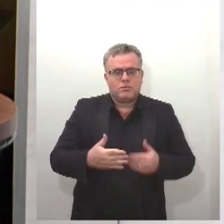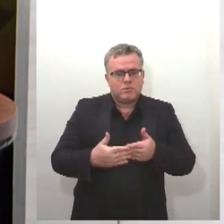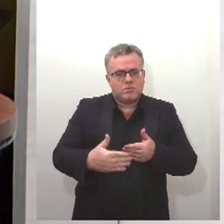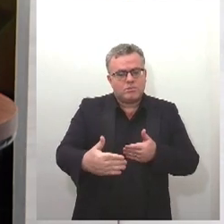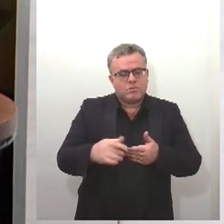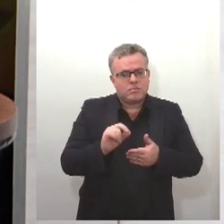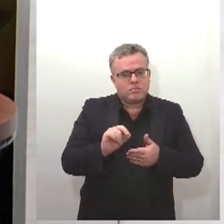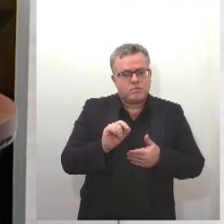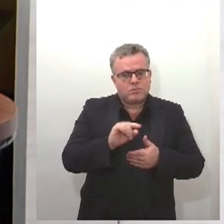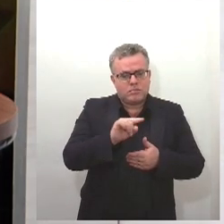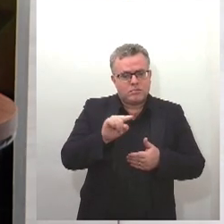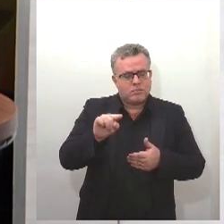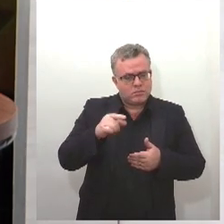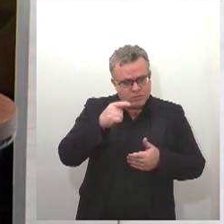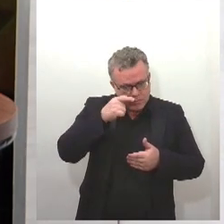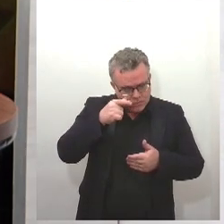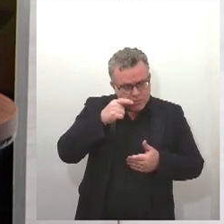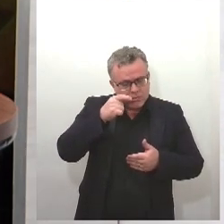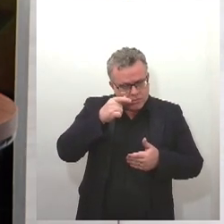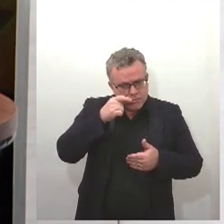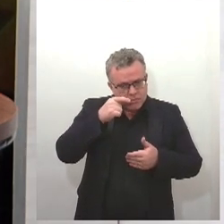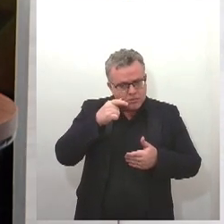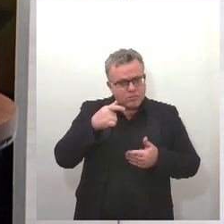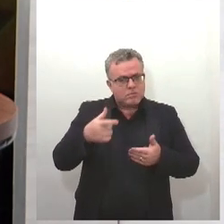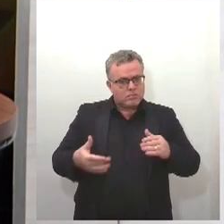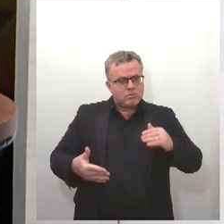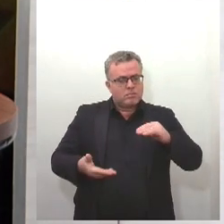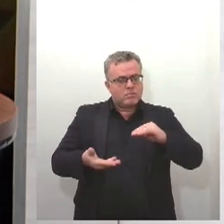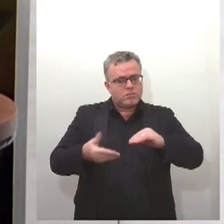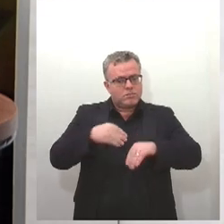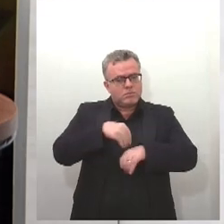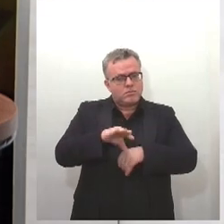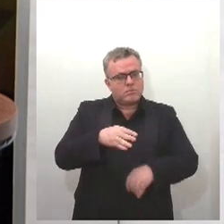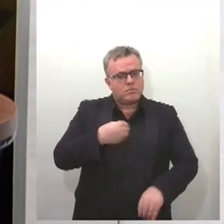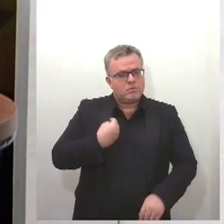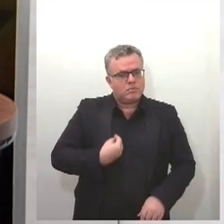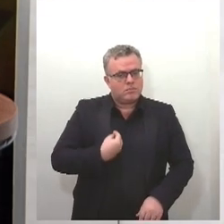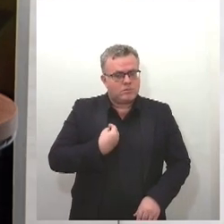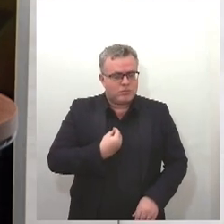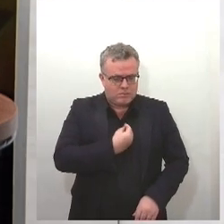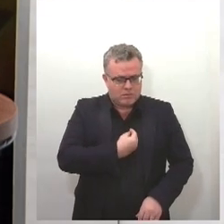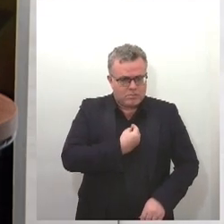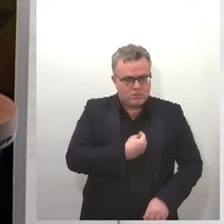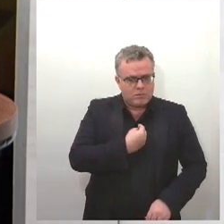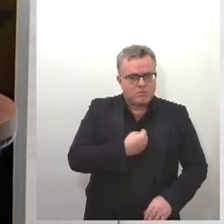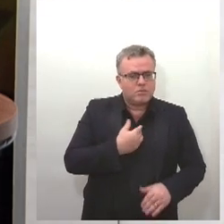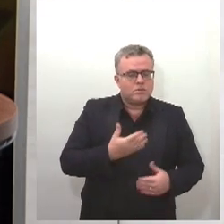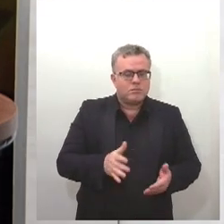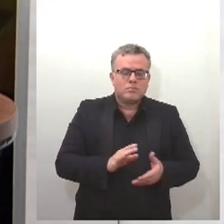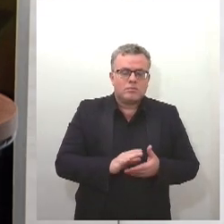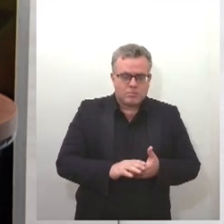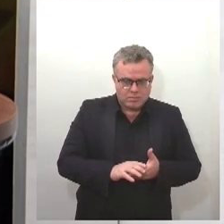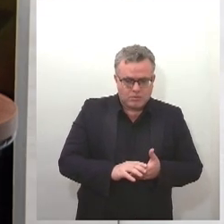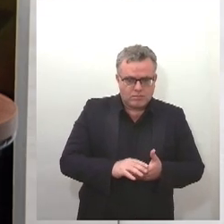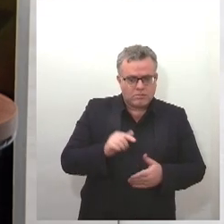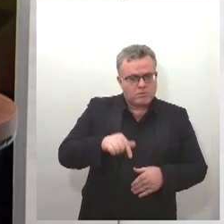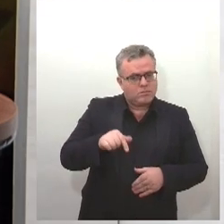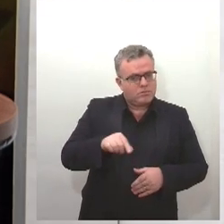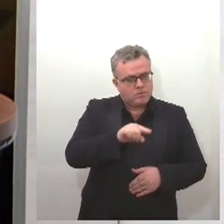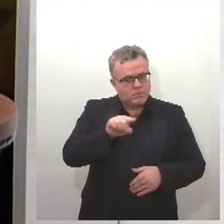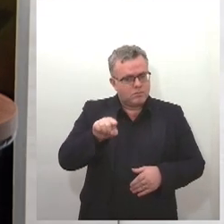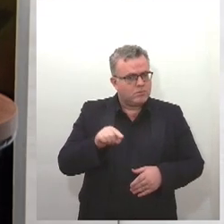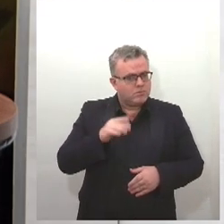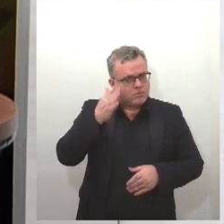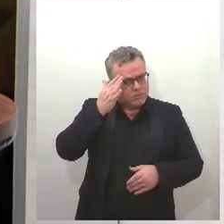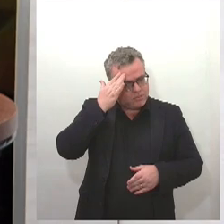acompanha mais uma edição ao vivo do programa congresso em Pauta aqui você sabe a gente traz